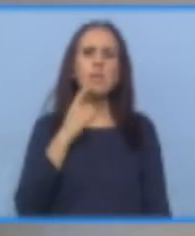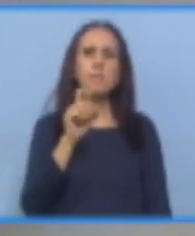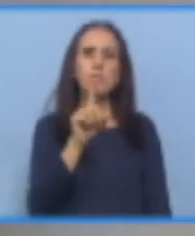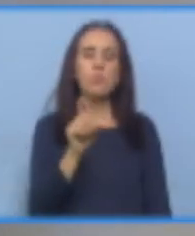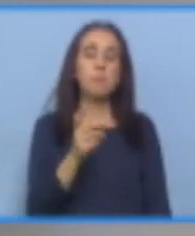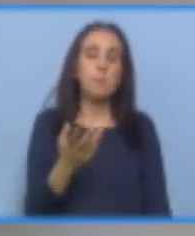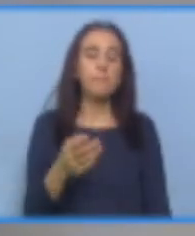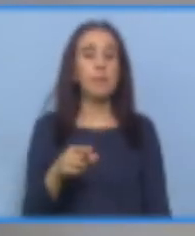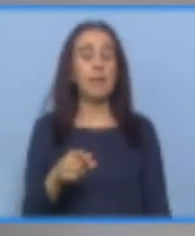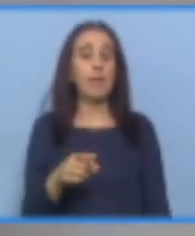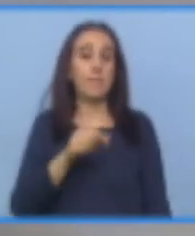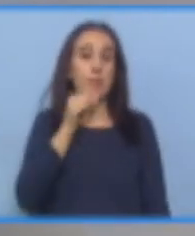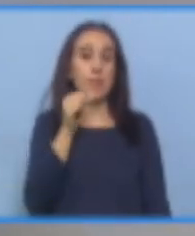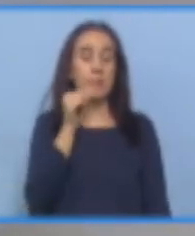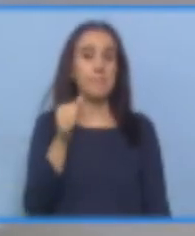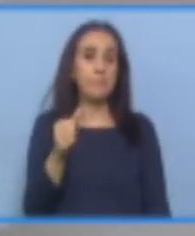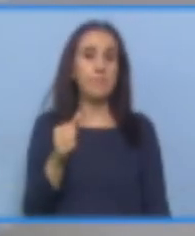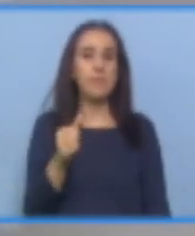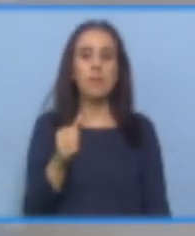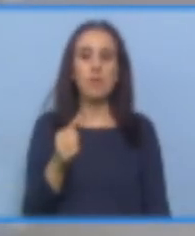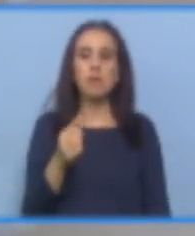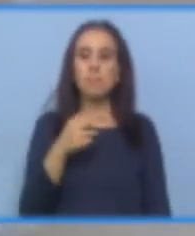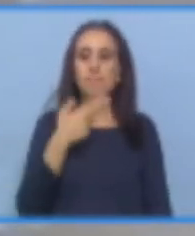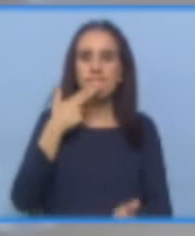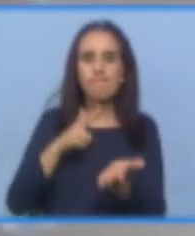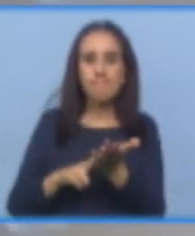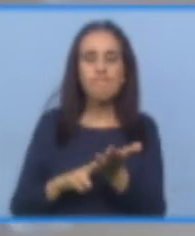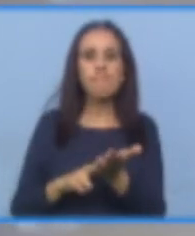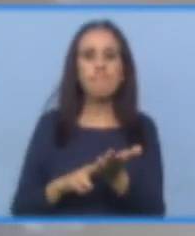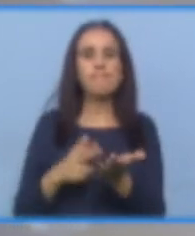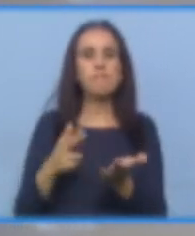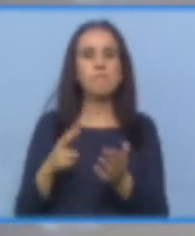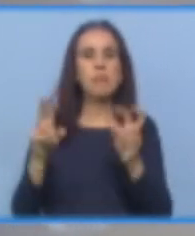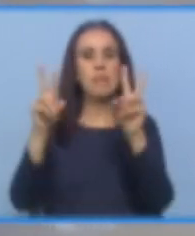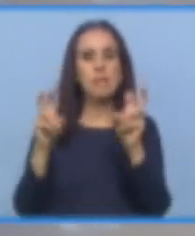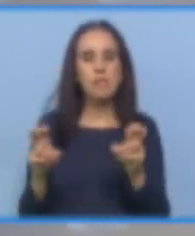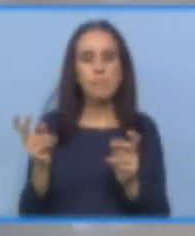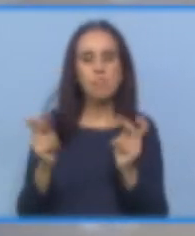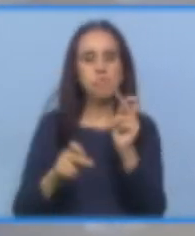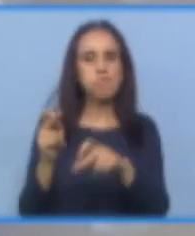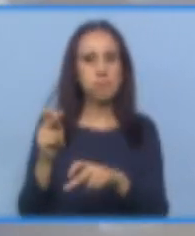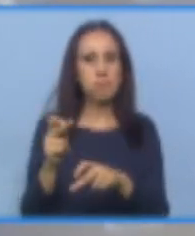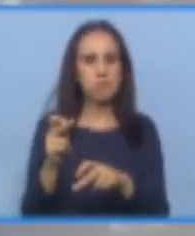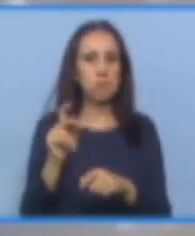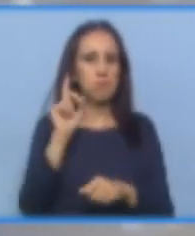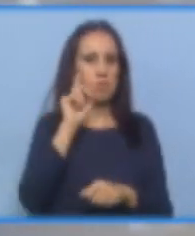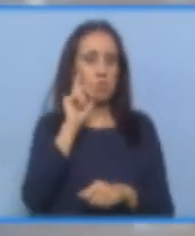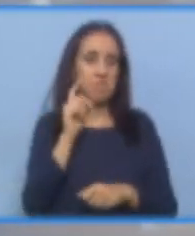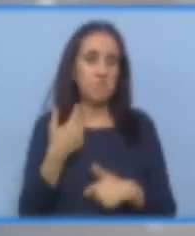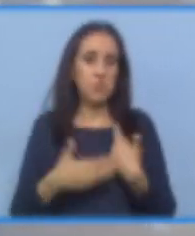sempre este confronto com o que foi na prática, de facto, passar por todos estes temas. Acredito que é um